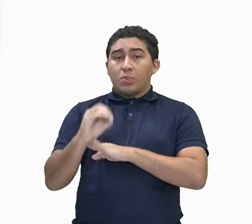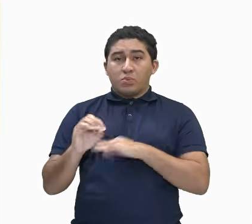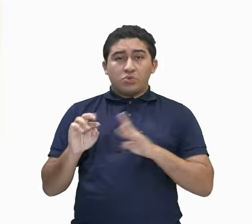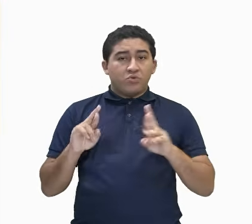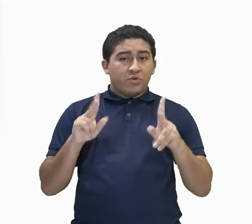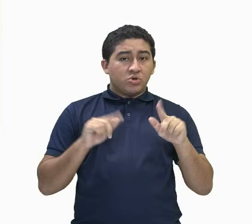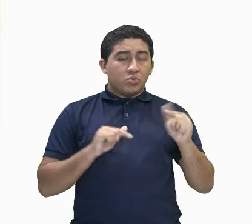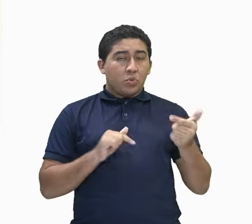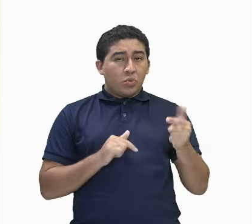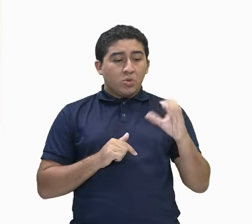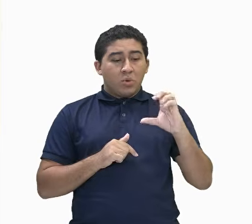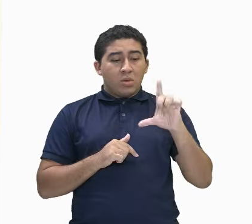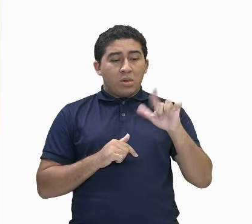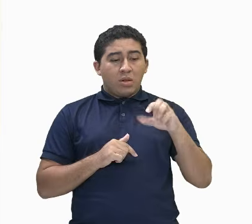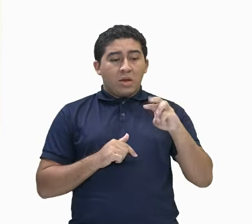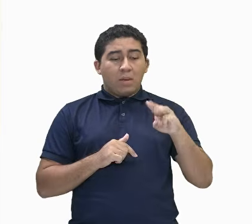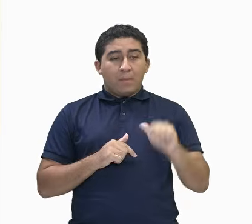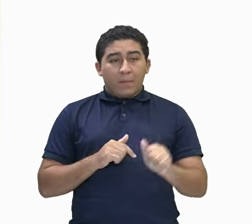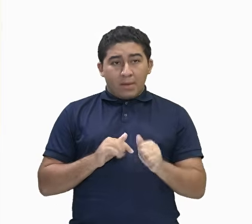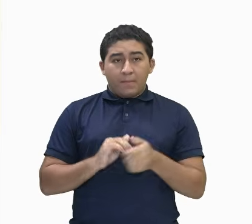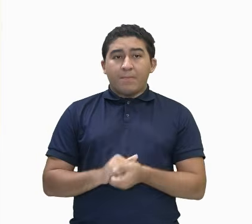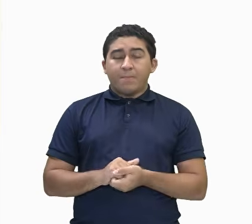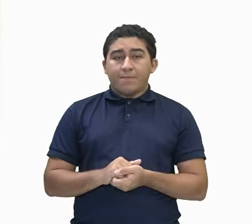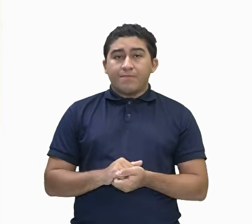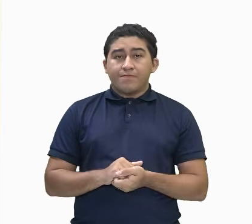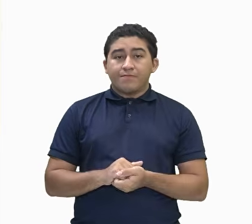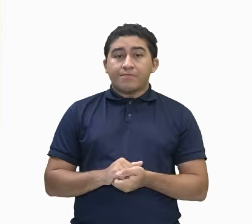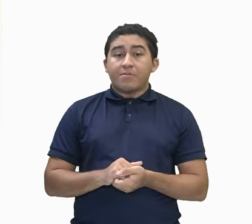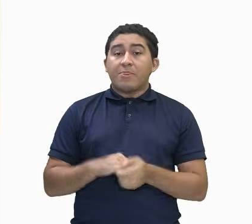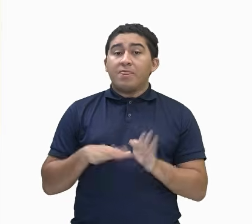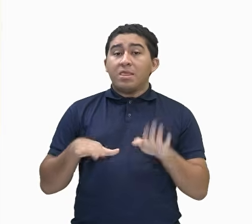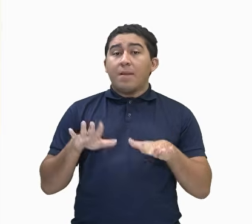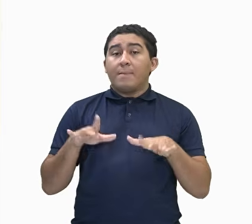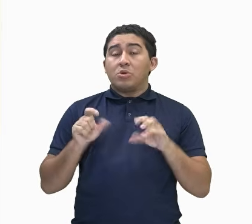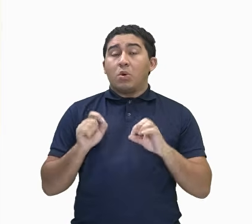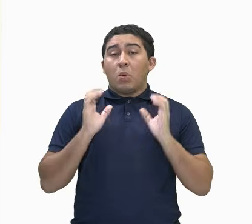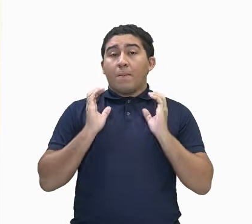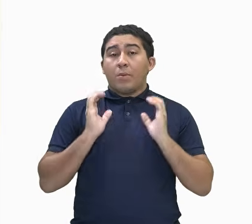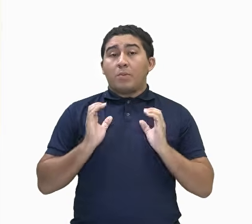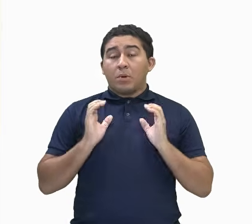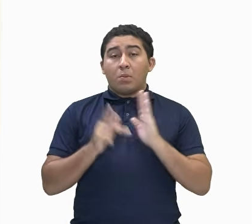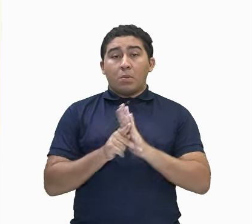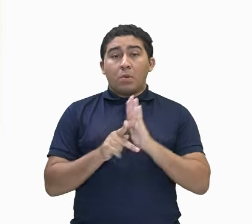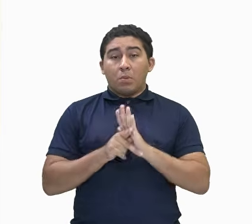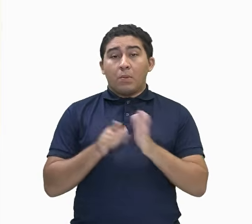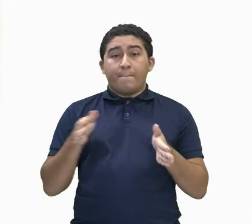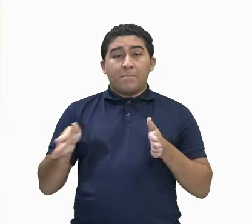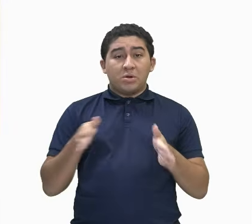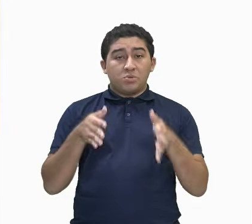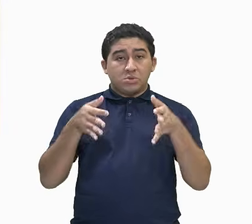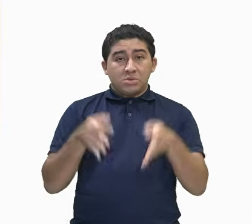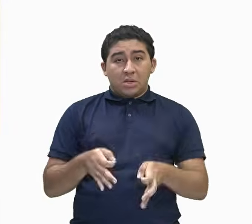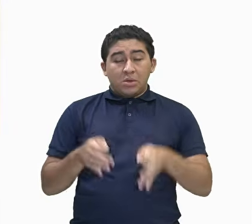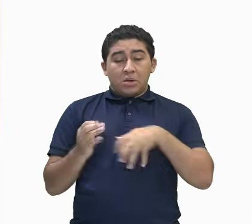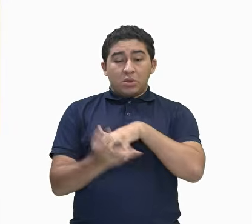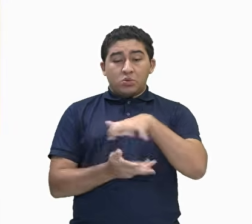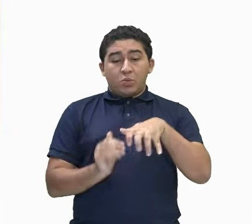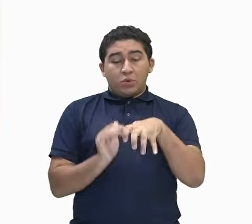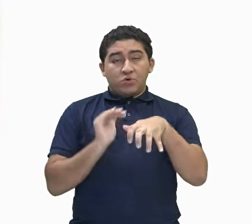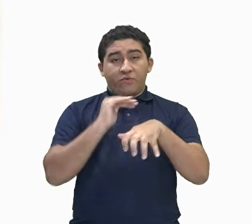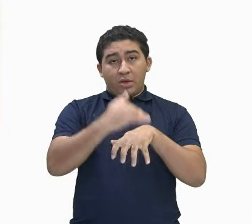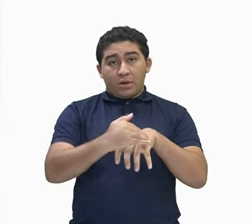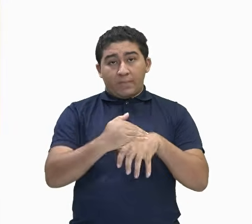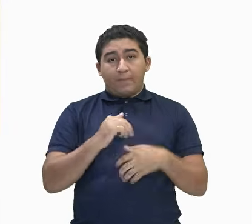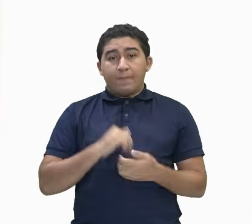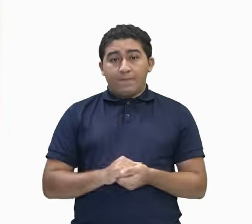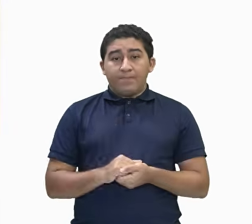diferente do clima. O clima vai depender do comportamento duradouro da atmosfera. Nós